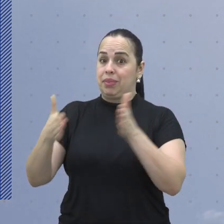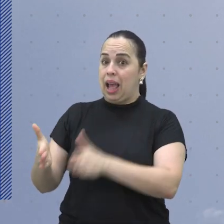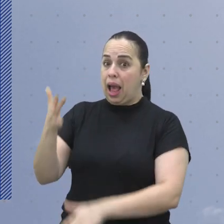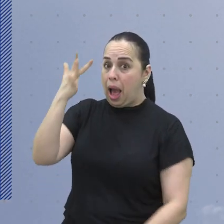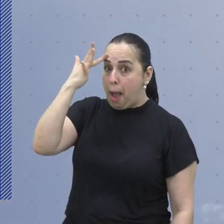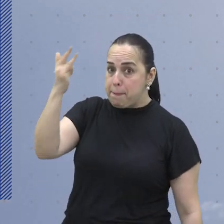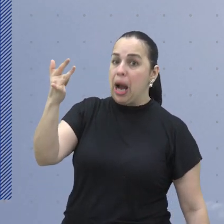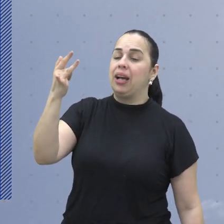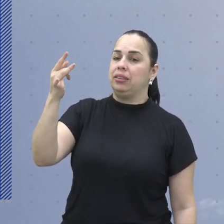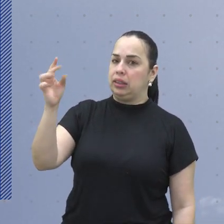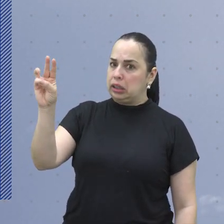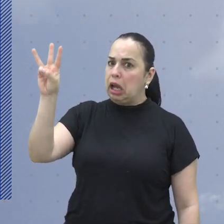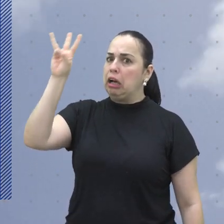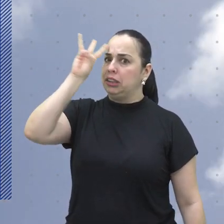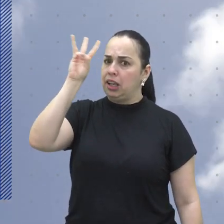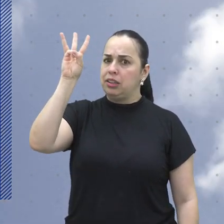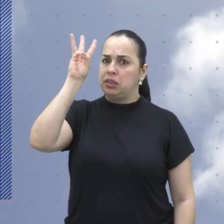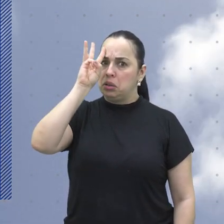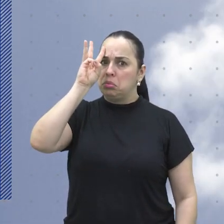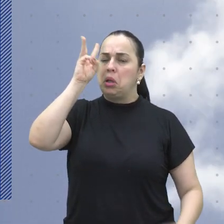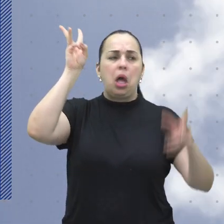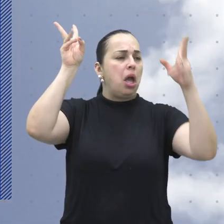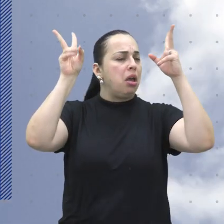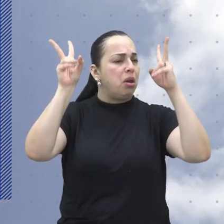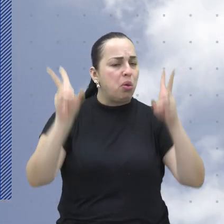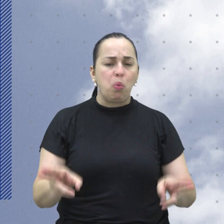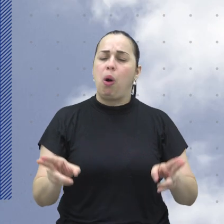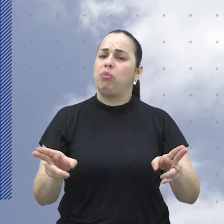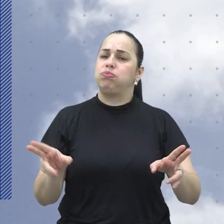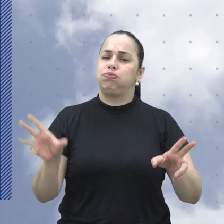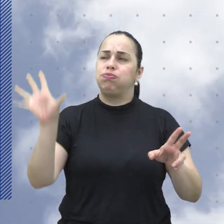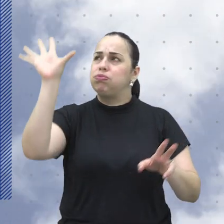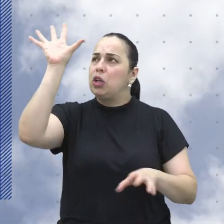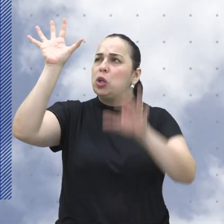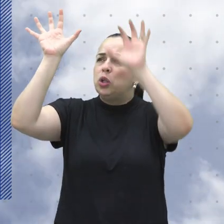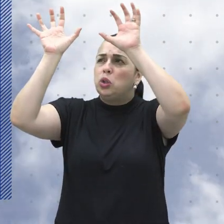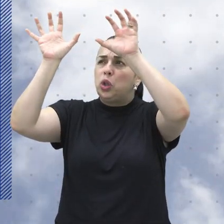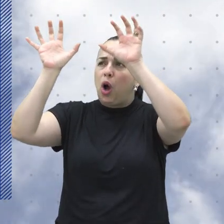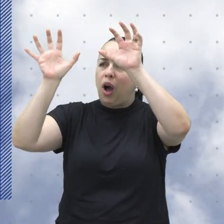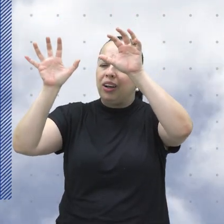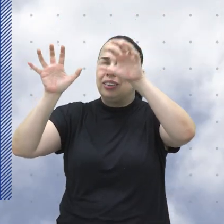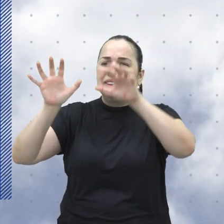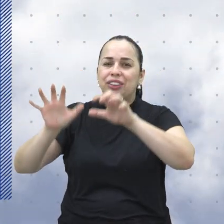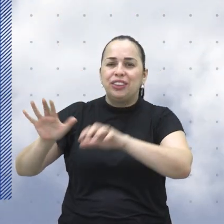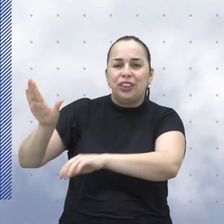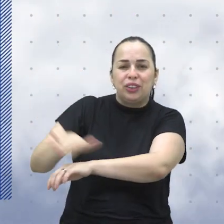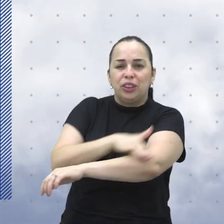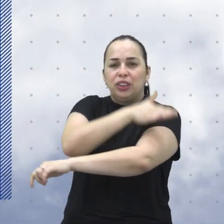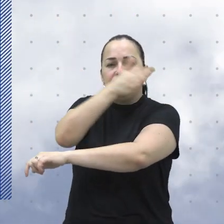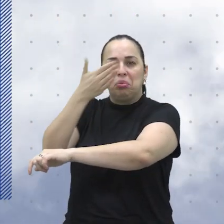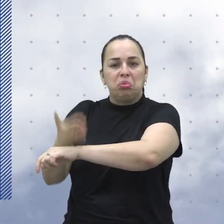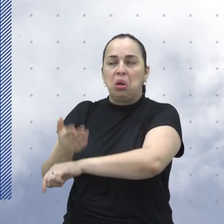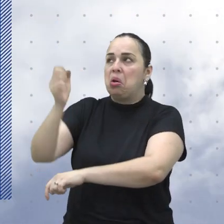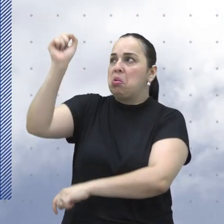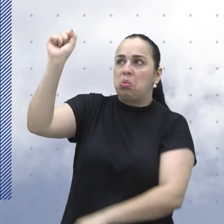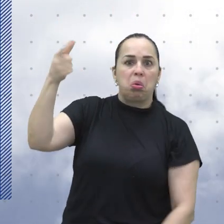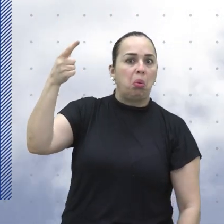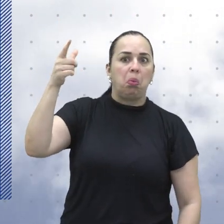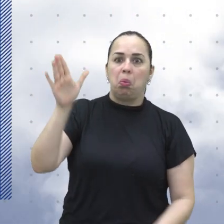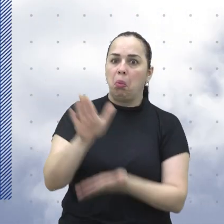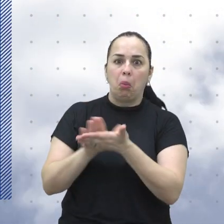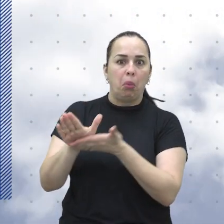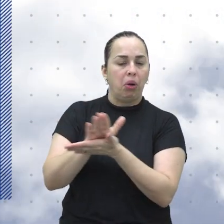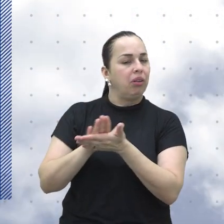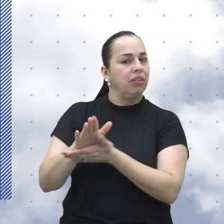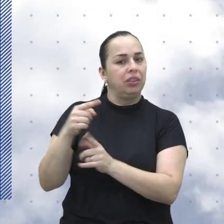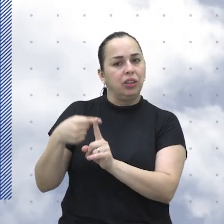Para amanhã, terça-feira, o tempo segue nublado como hoje. Chuva durante todo o dia e o sol também não aparece.